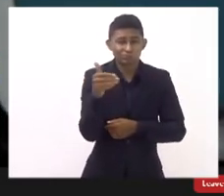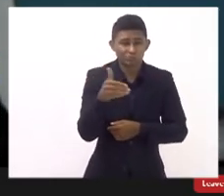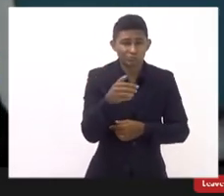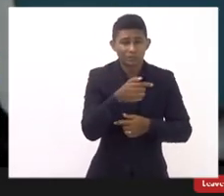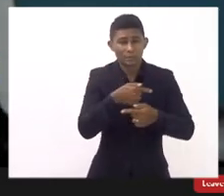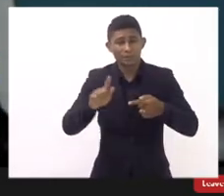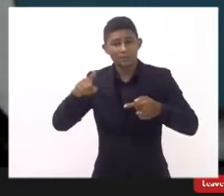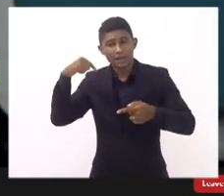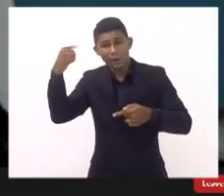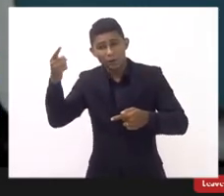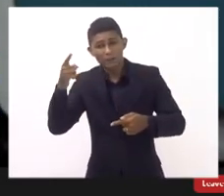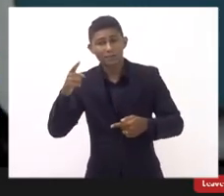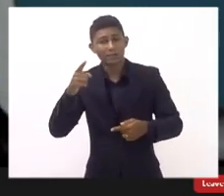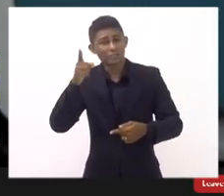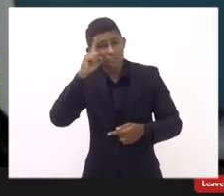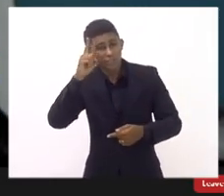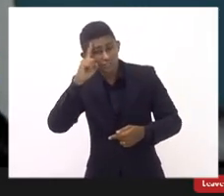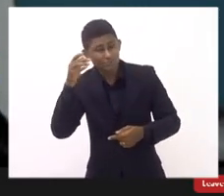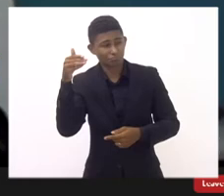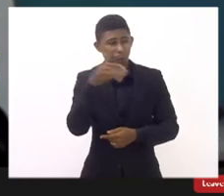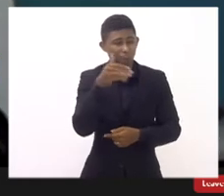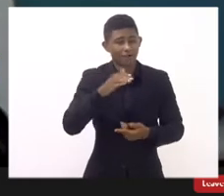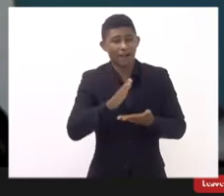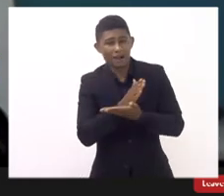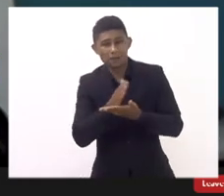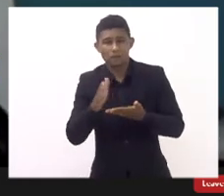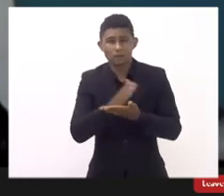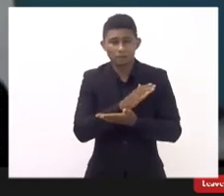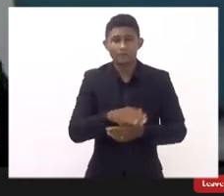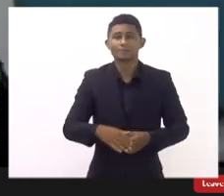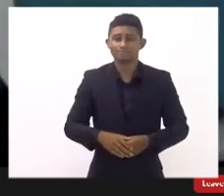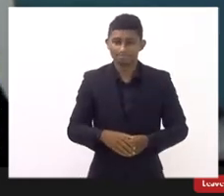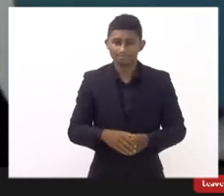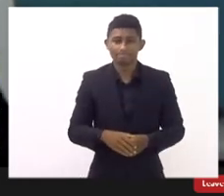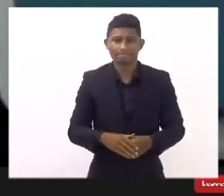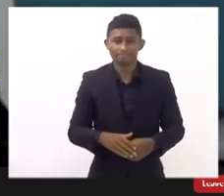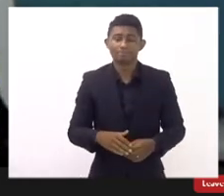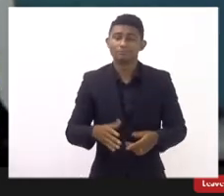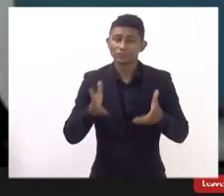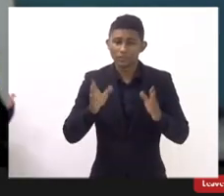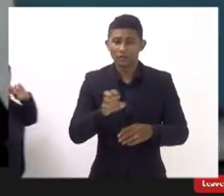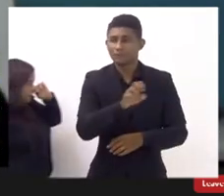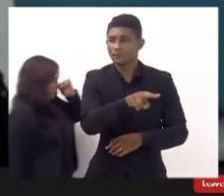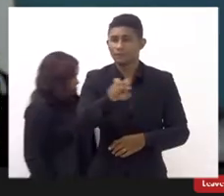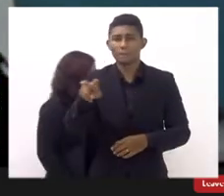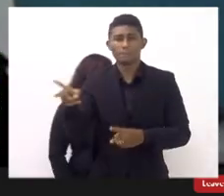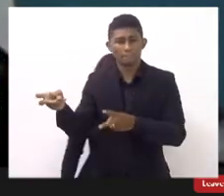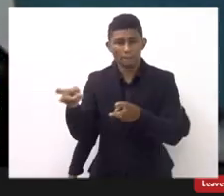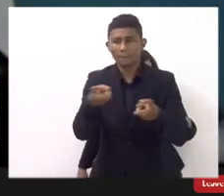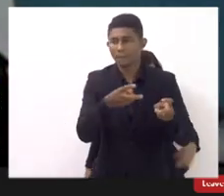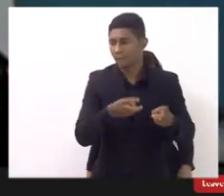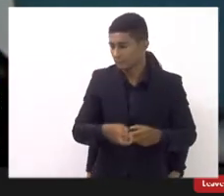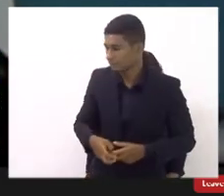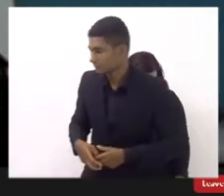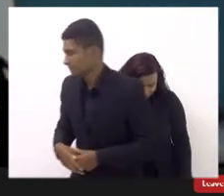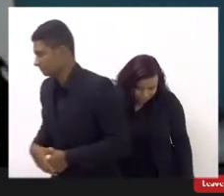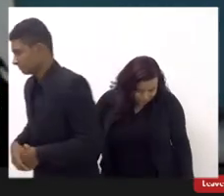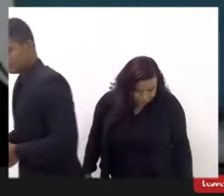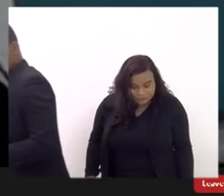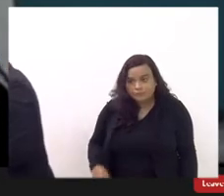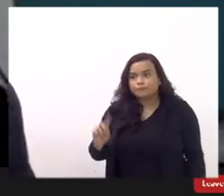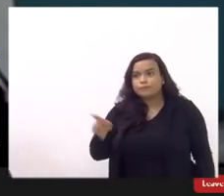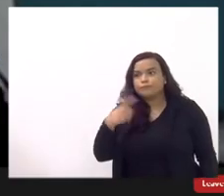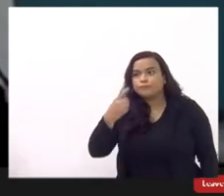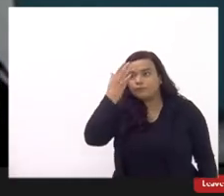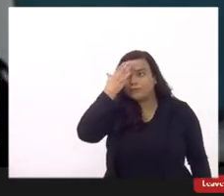ter alguma frequência nas aulas e algum conhecimento, a gente já começa a perceber isso. E a gente tem noção de que isso tudo vai